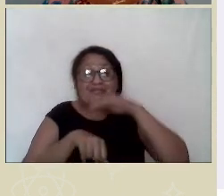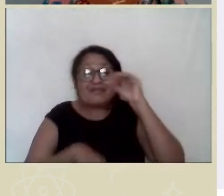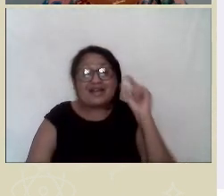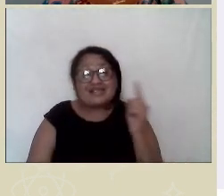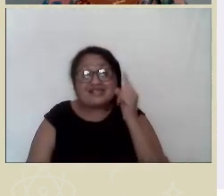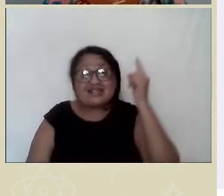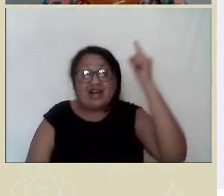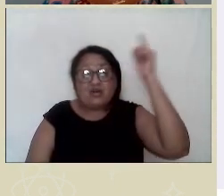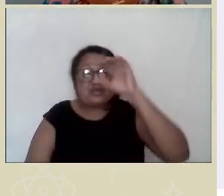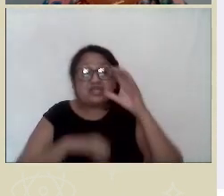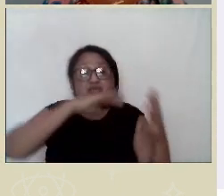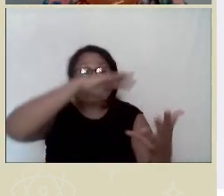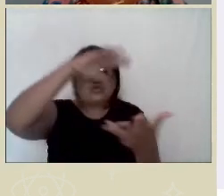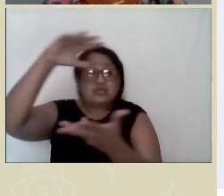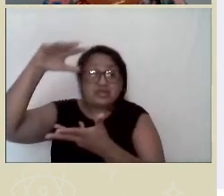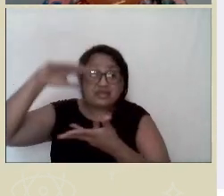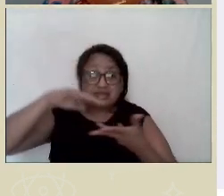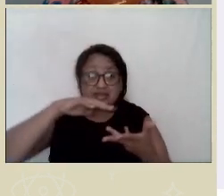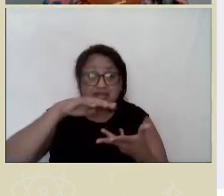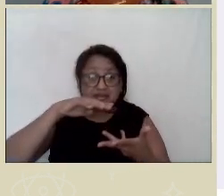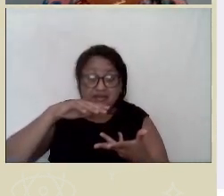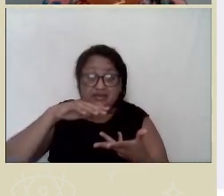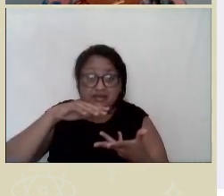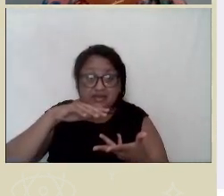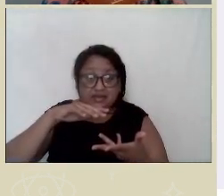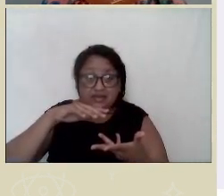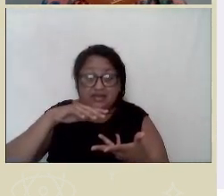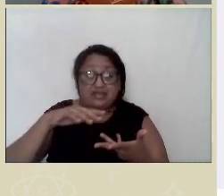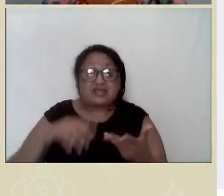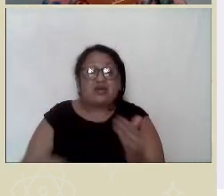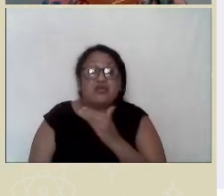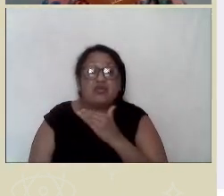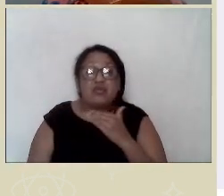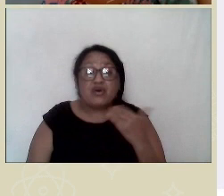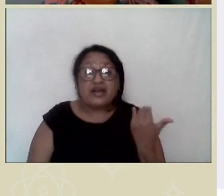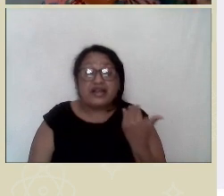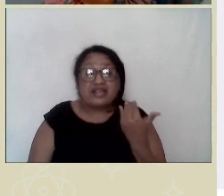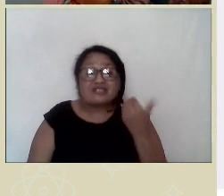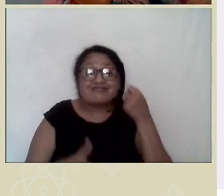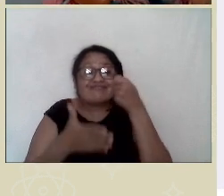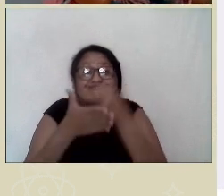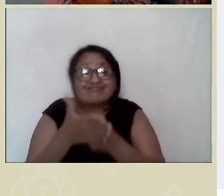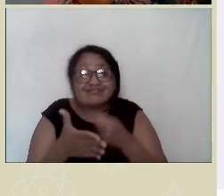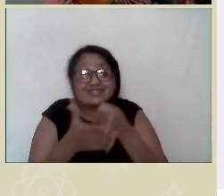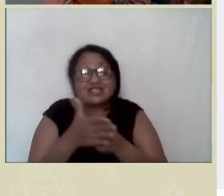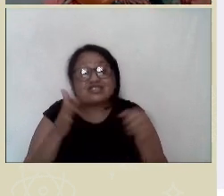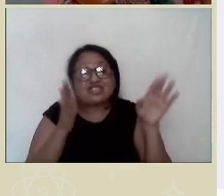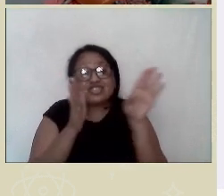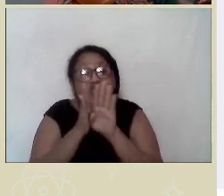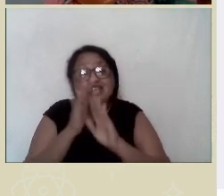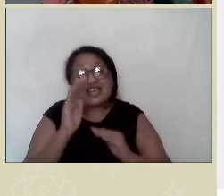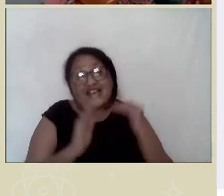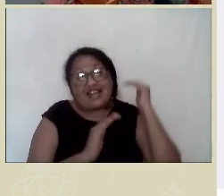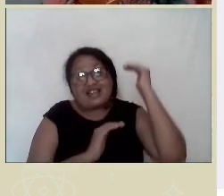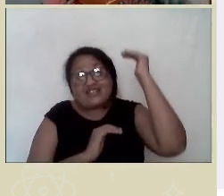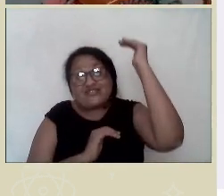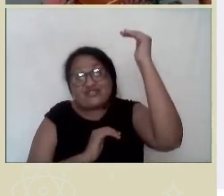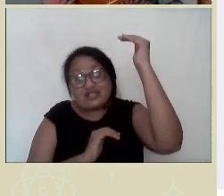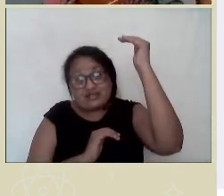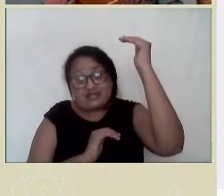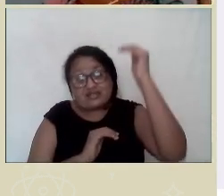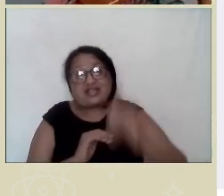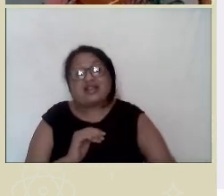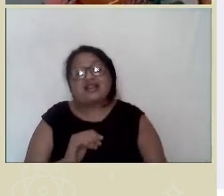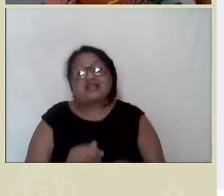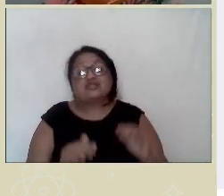montanhistas an falecido ou seja faleceram tentando chegar ao cume a la cumbre a parte mais